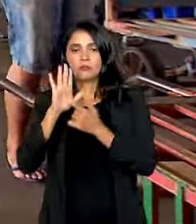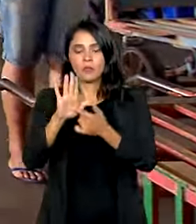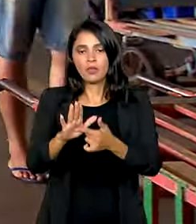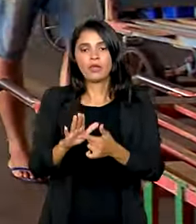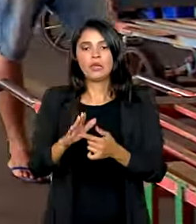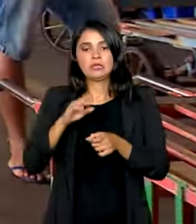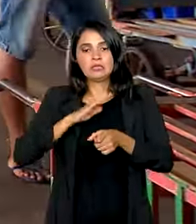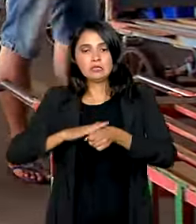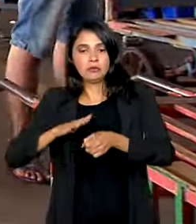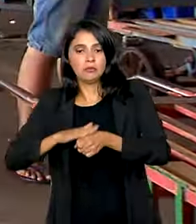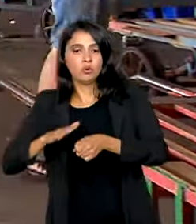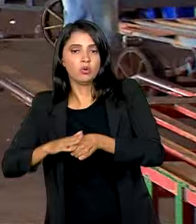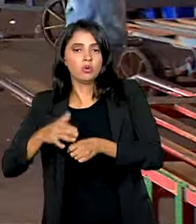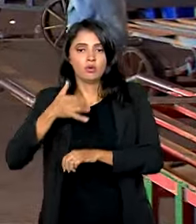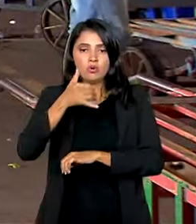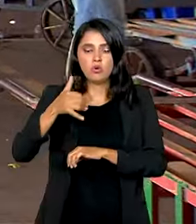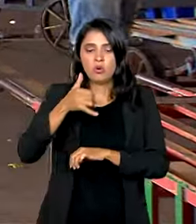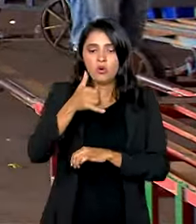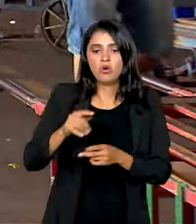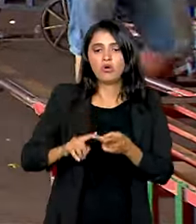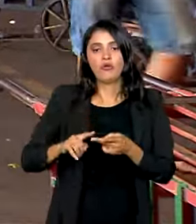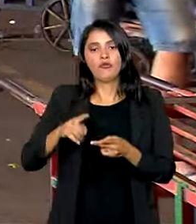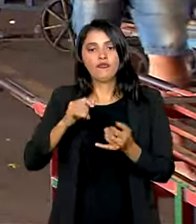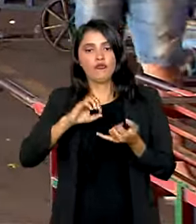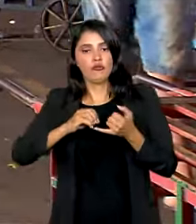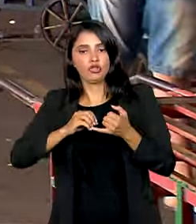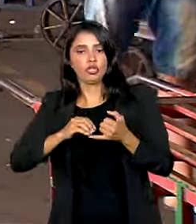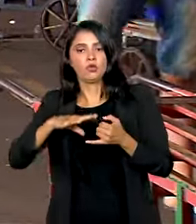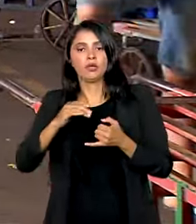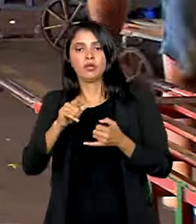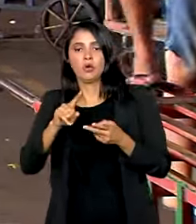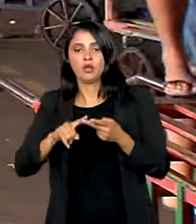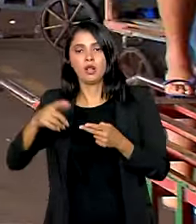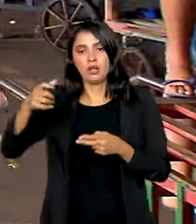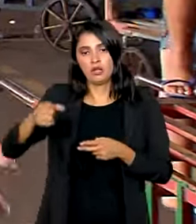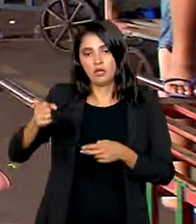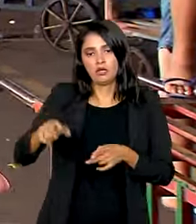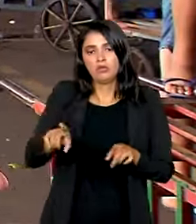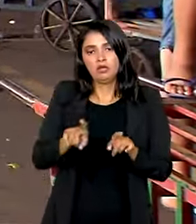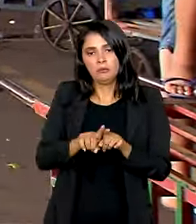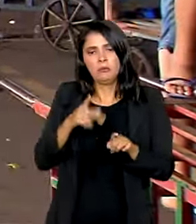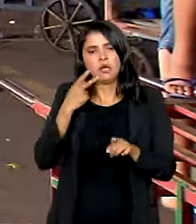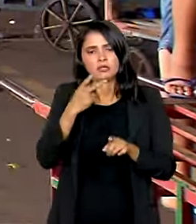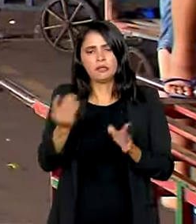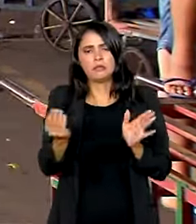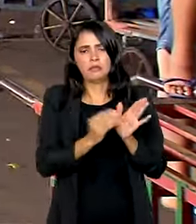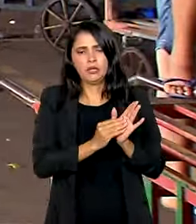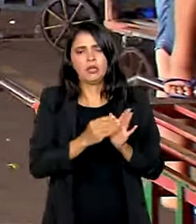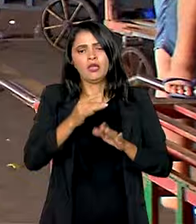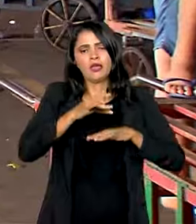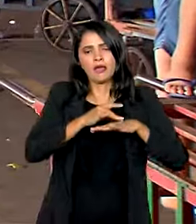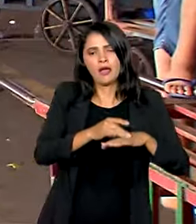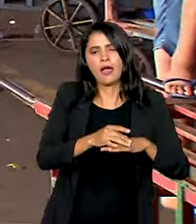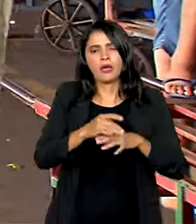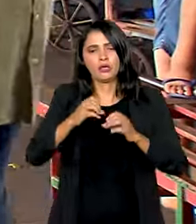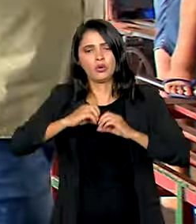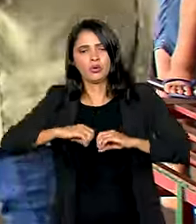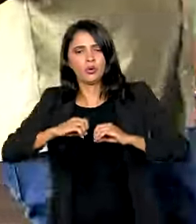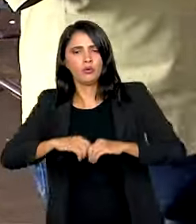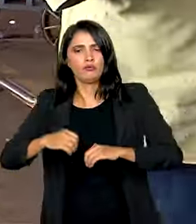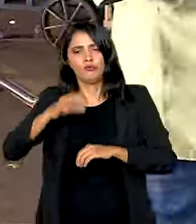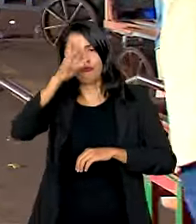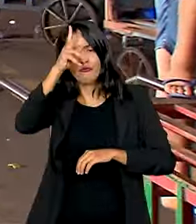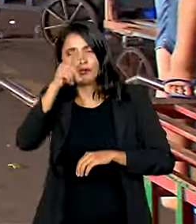o feijão carioca, o leite longa-vida. Mas a queda inclui desde carnes a ovos, frango e